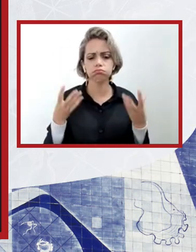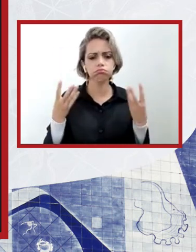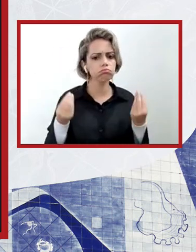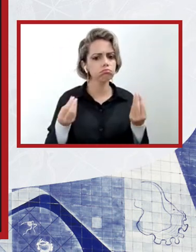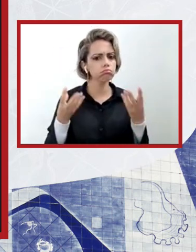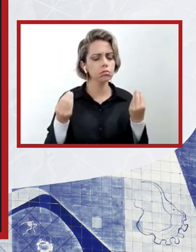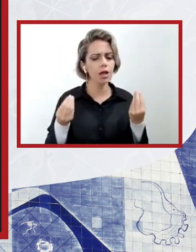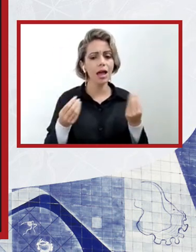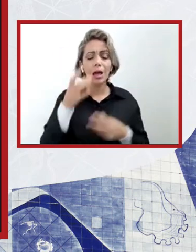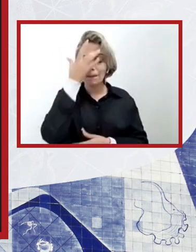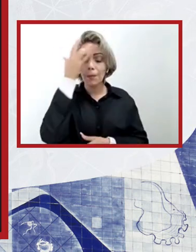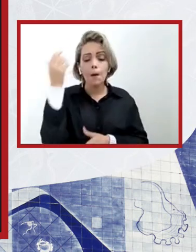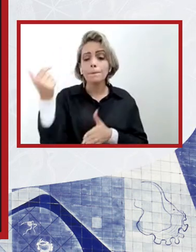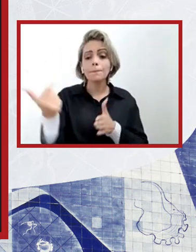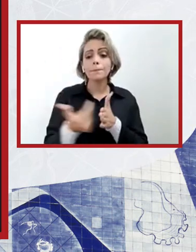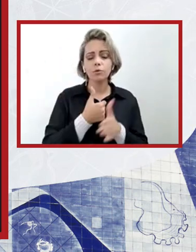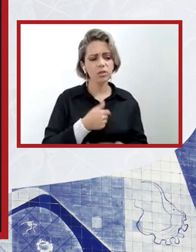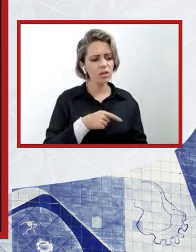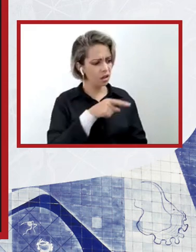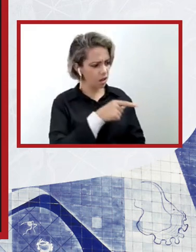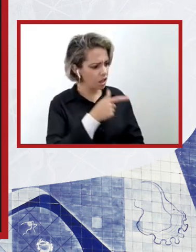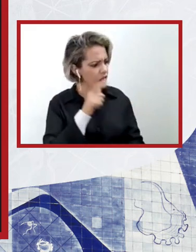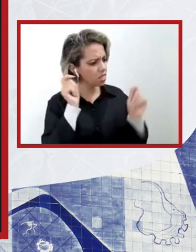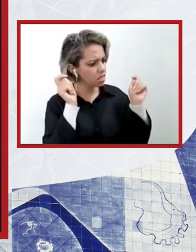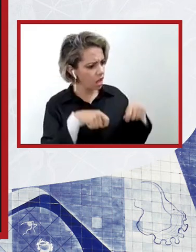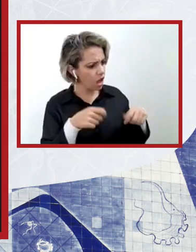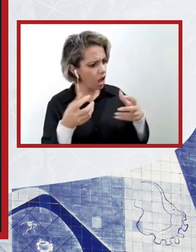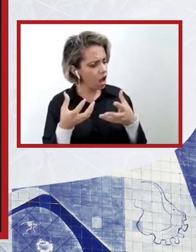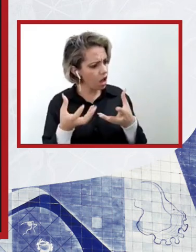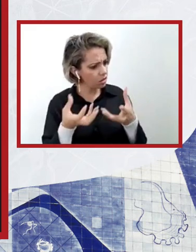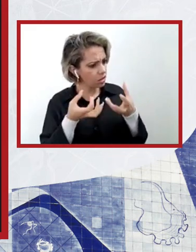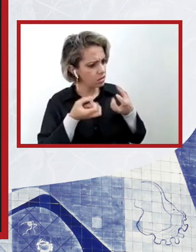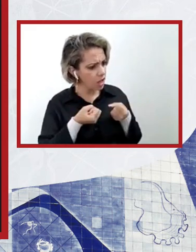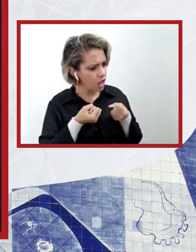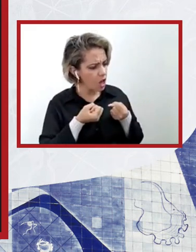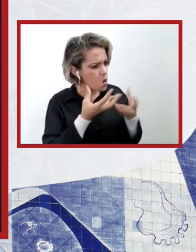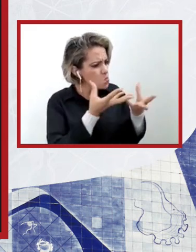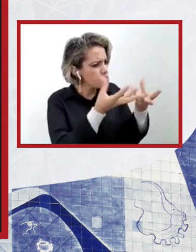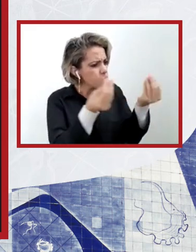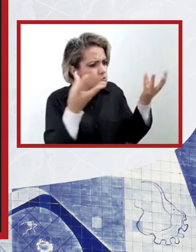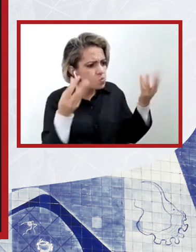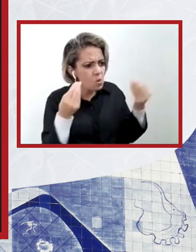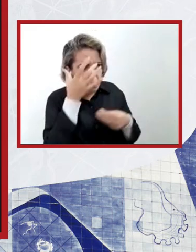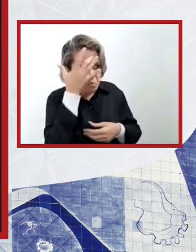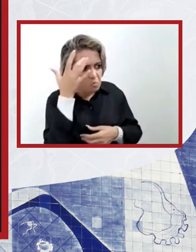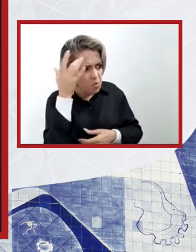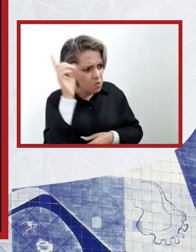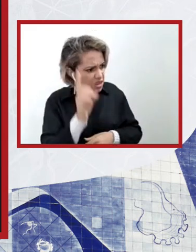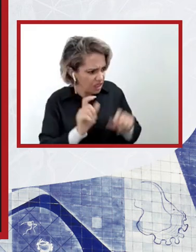conseguir atender a esses centenas ou mesmo milhares de pessoas com deficiência?